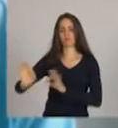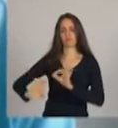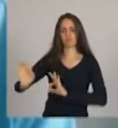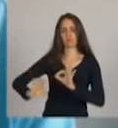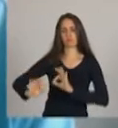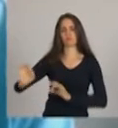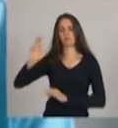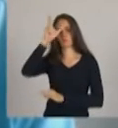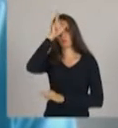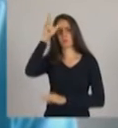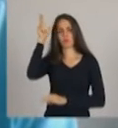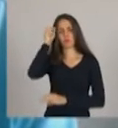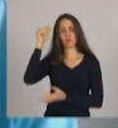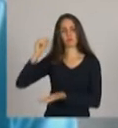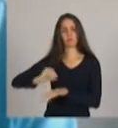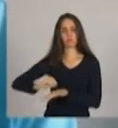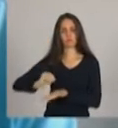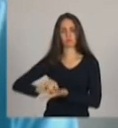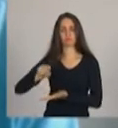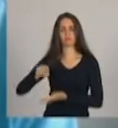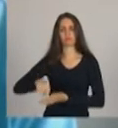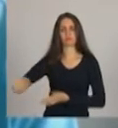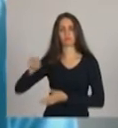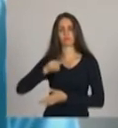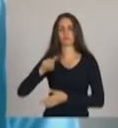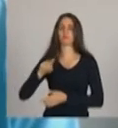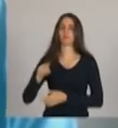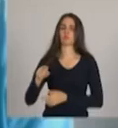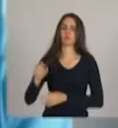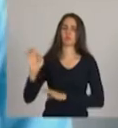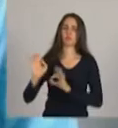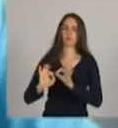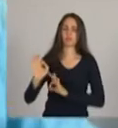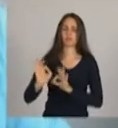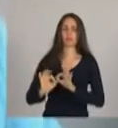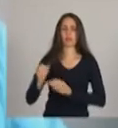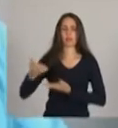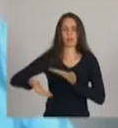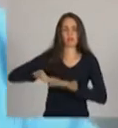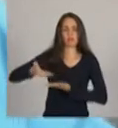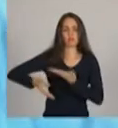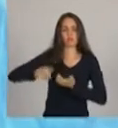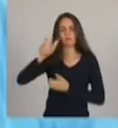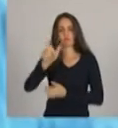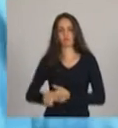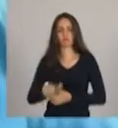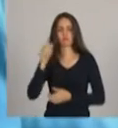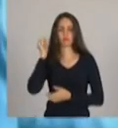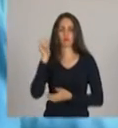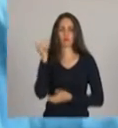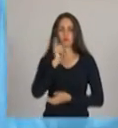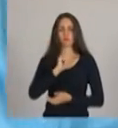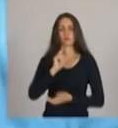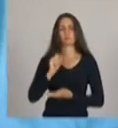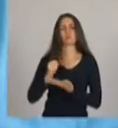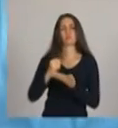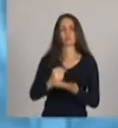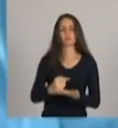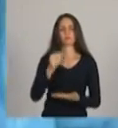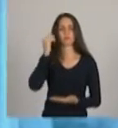está conseguindo se fazer de uma maneira contente, de tal maneira que a verdade é uma